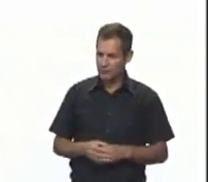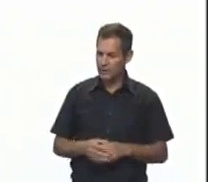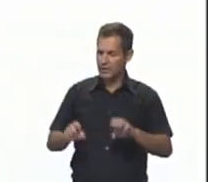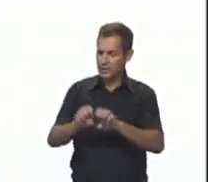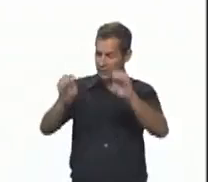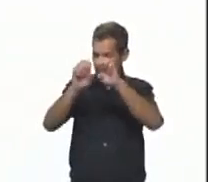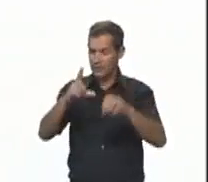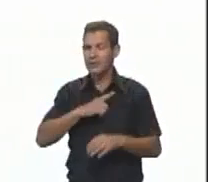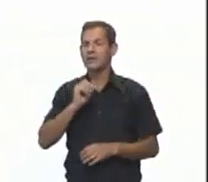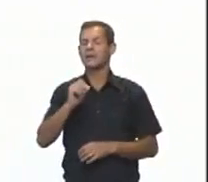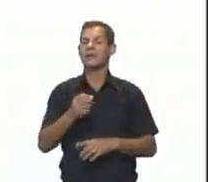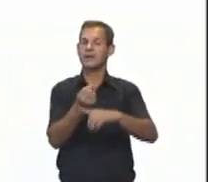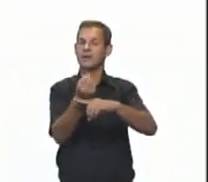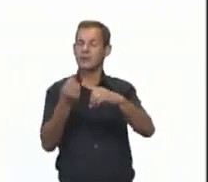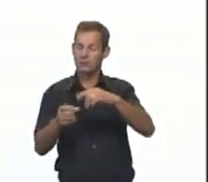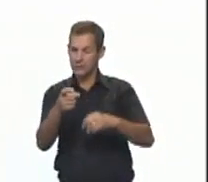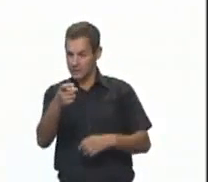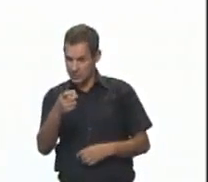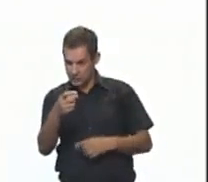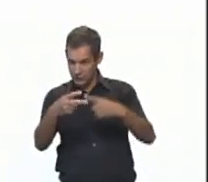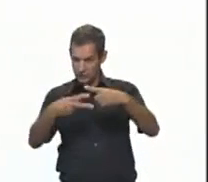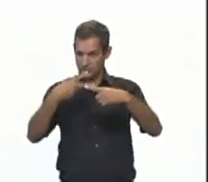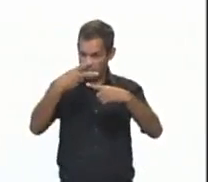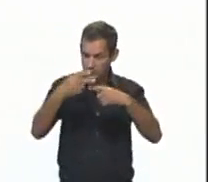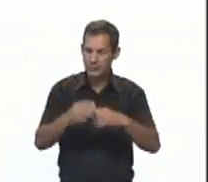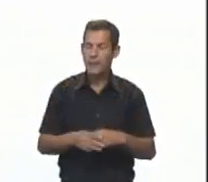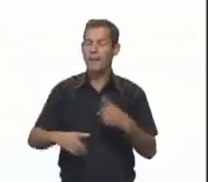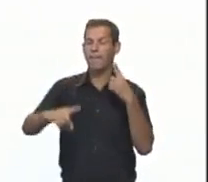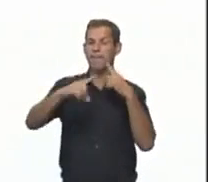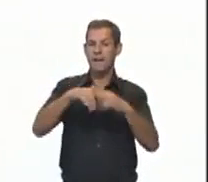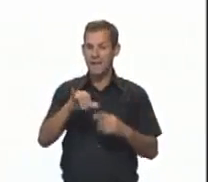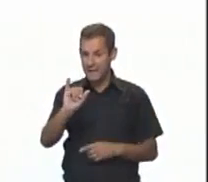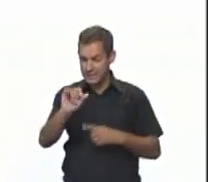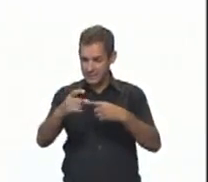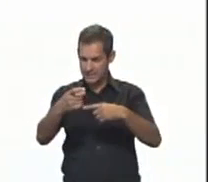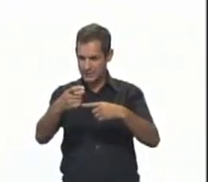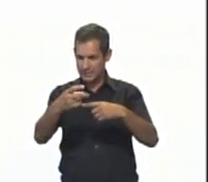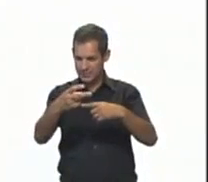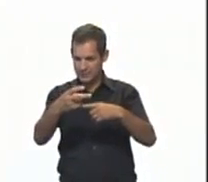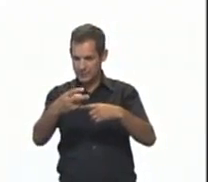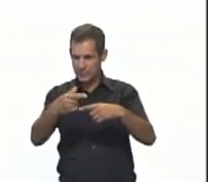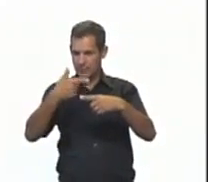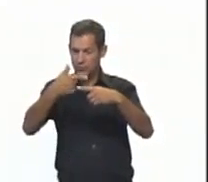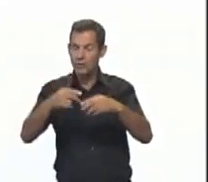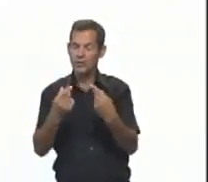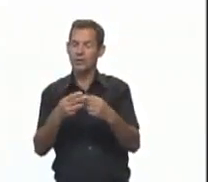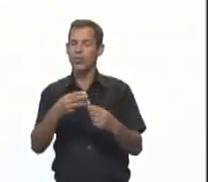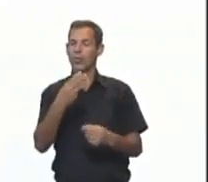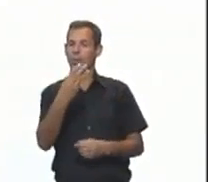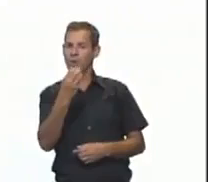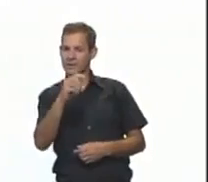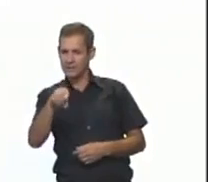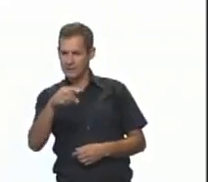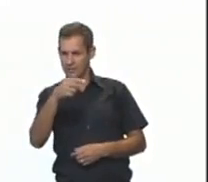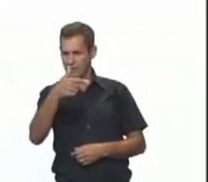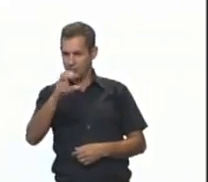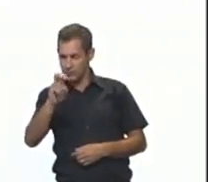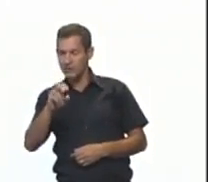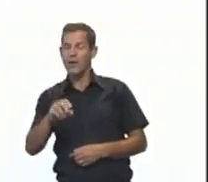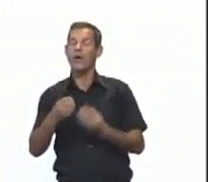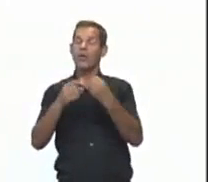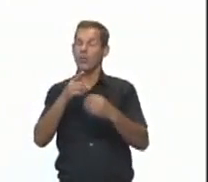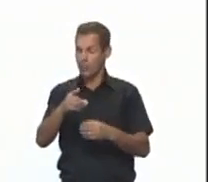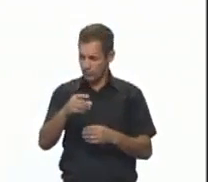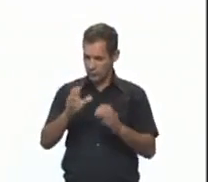ela é dada pela seguinte função, x ao quadrado mais y ao quadrado igual a 30,25.